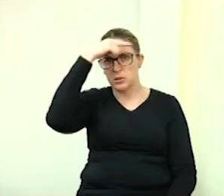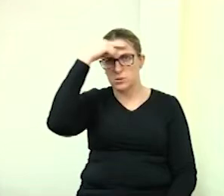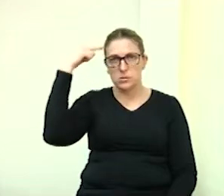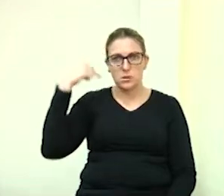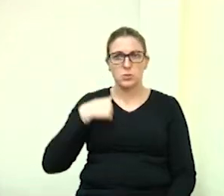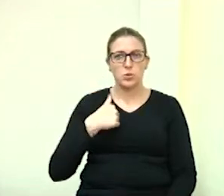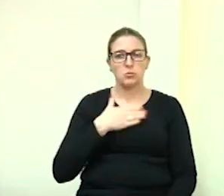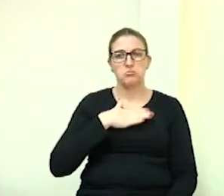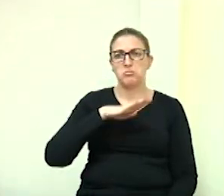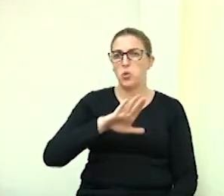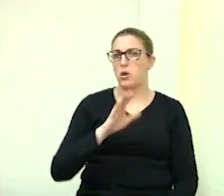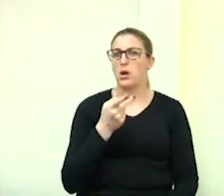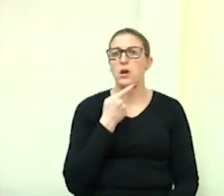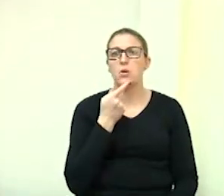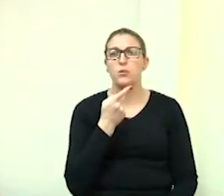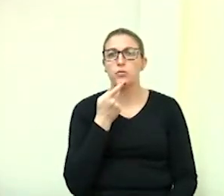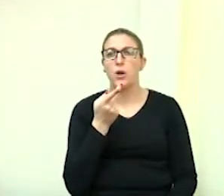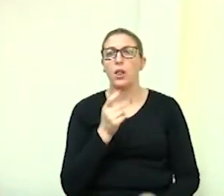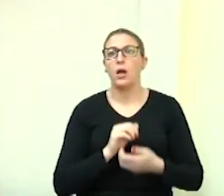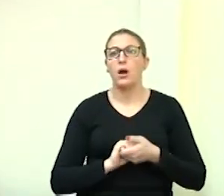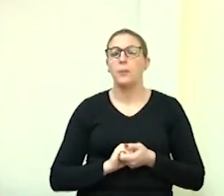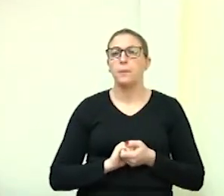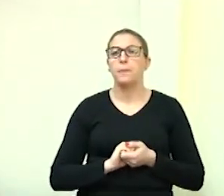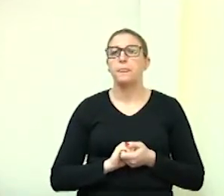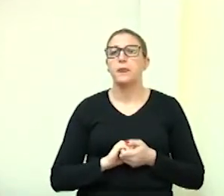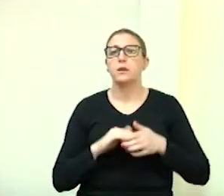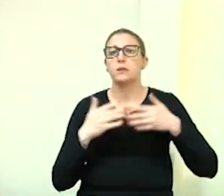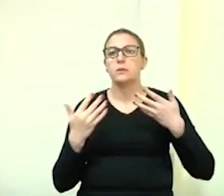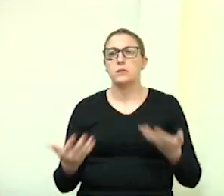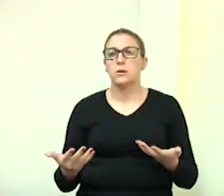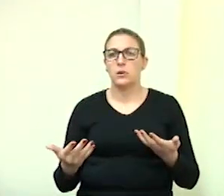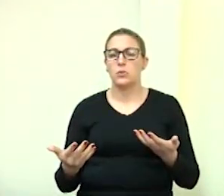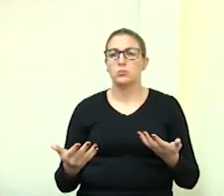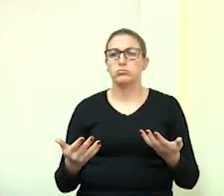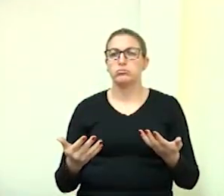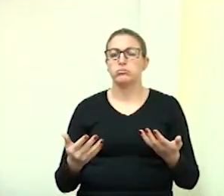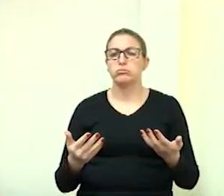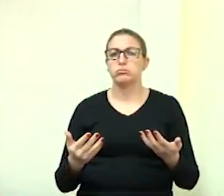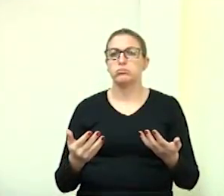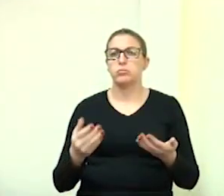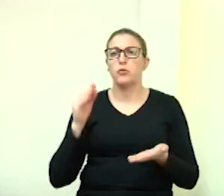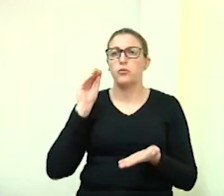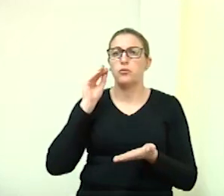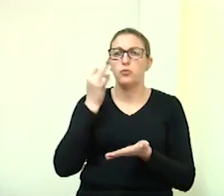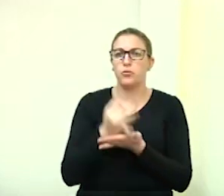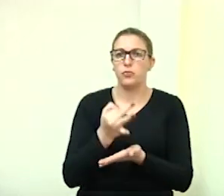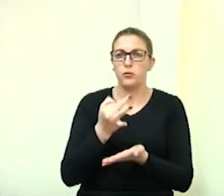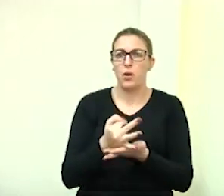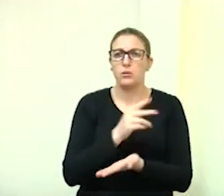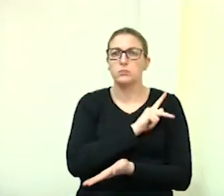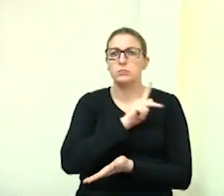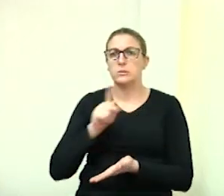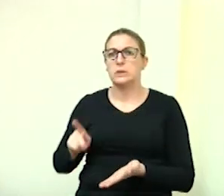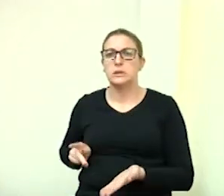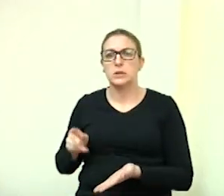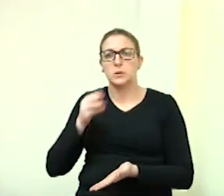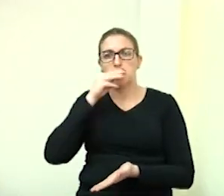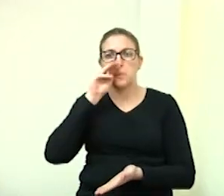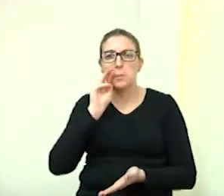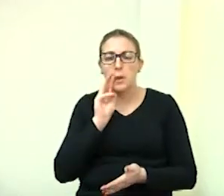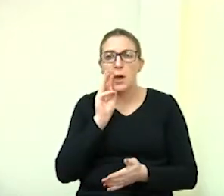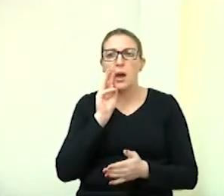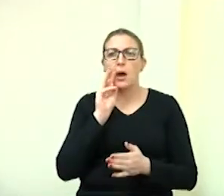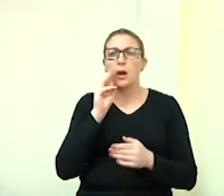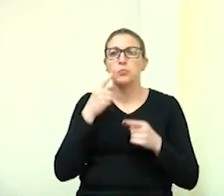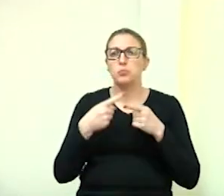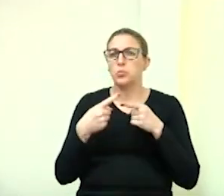também vou abrir mão da palavra então na ausência do presidente mário por outros motivos da